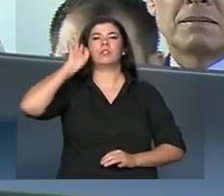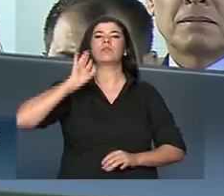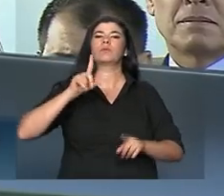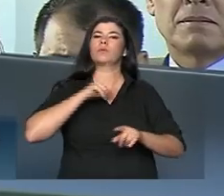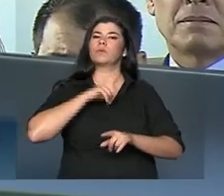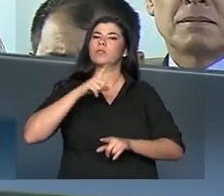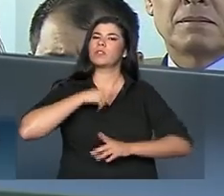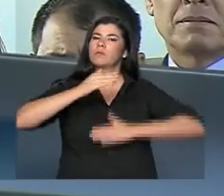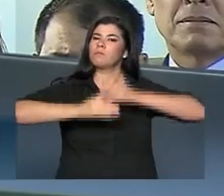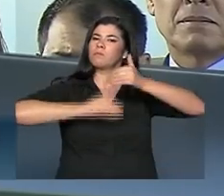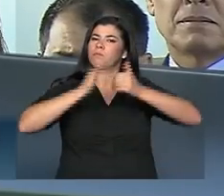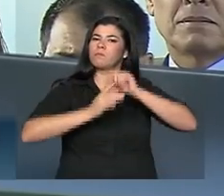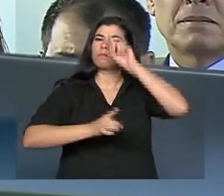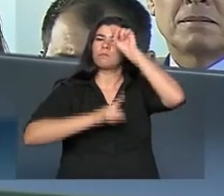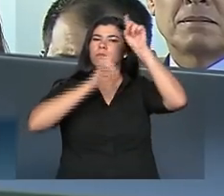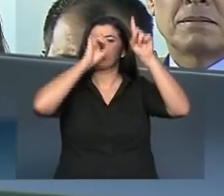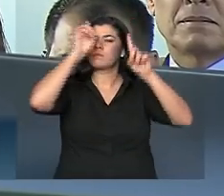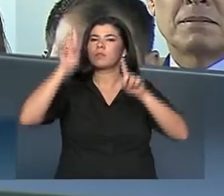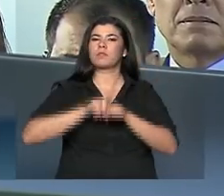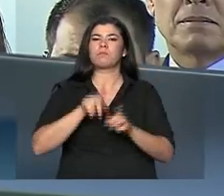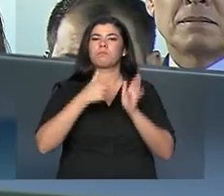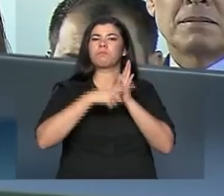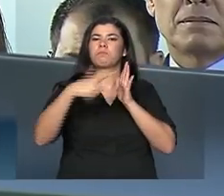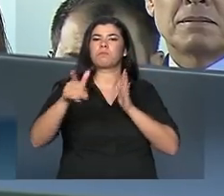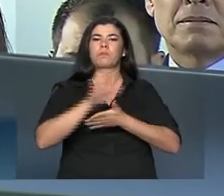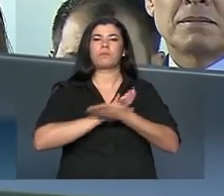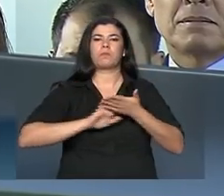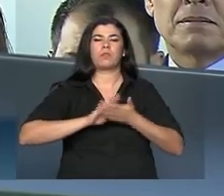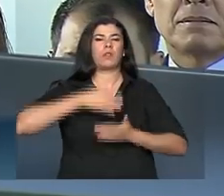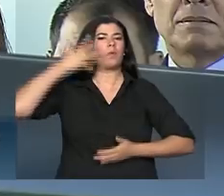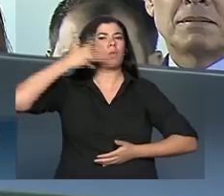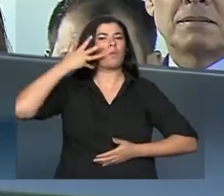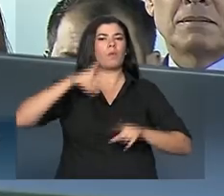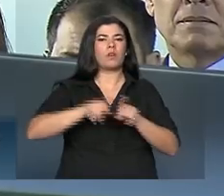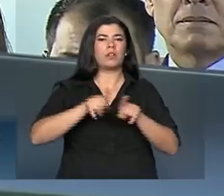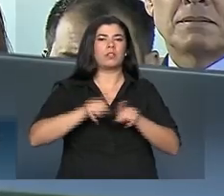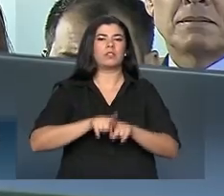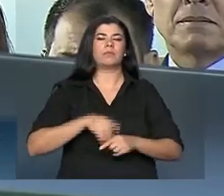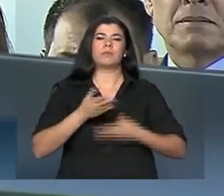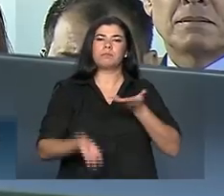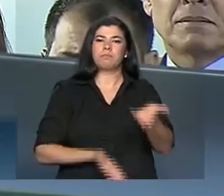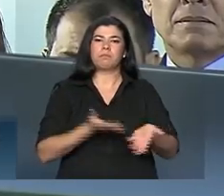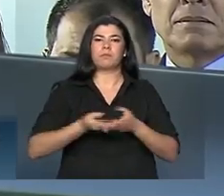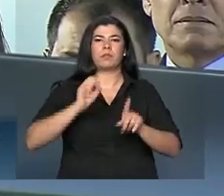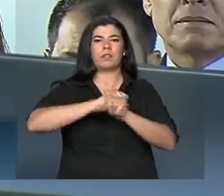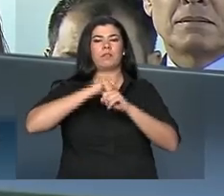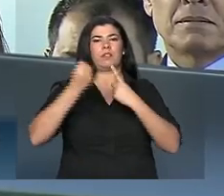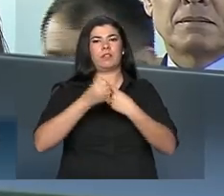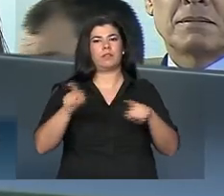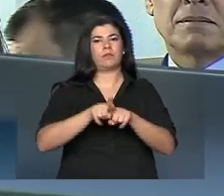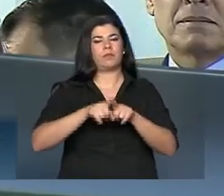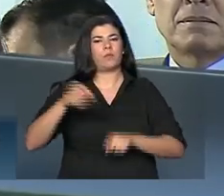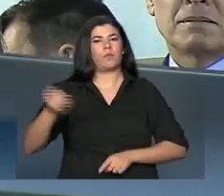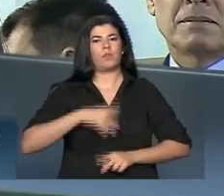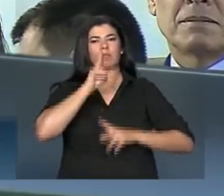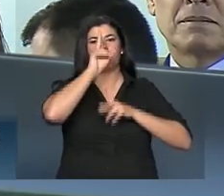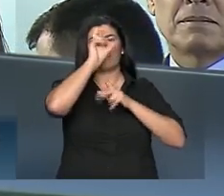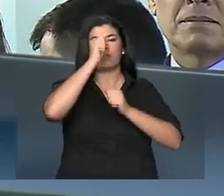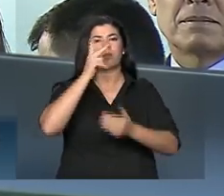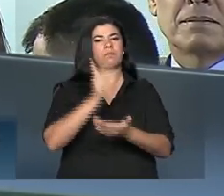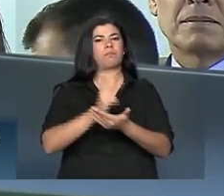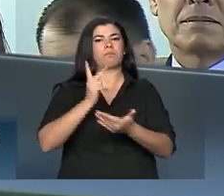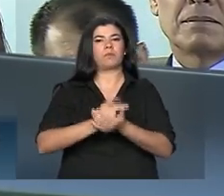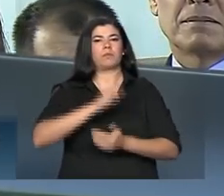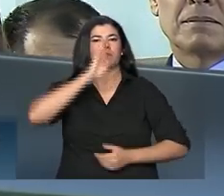democrático, apartidário, inteiramente dedicado ao serviço da nação. Uma nova força terrestre para o mesmo